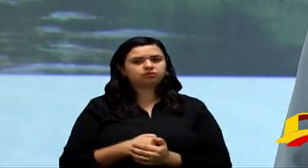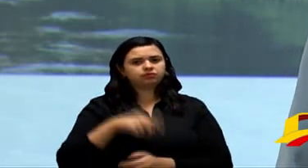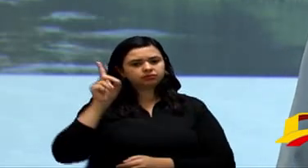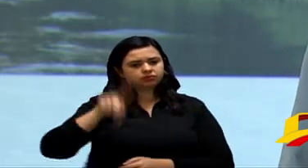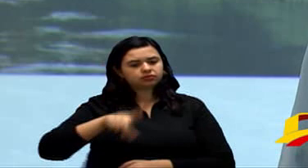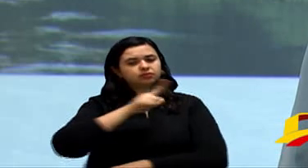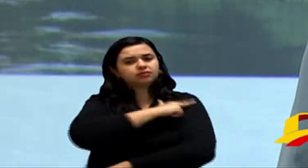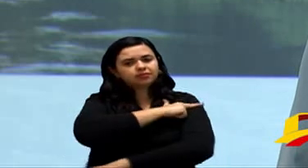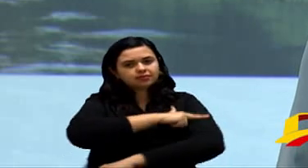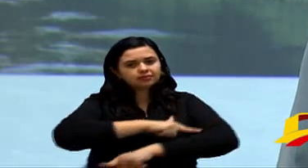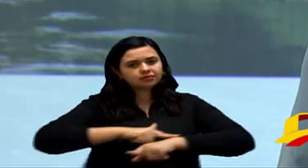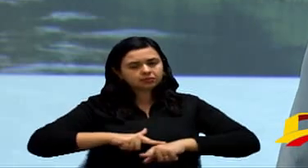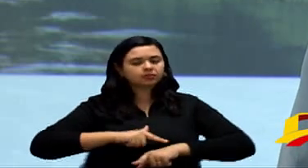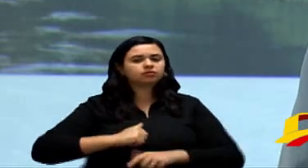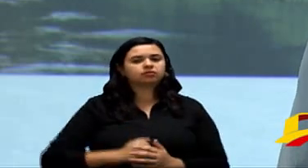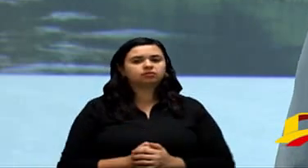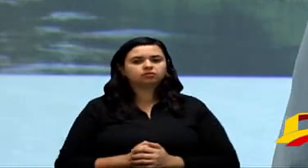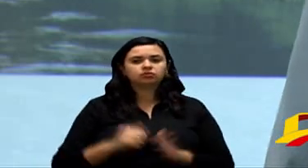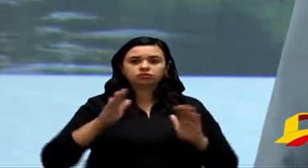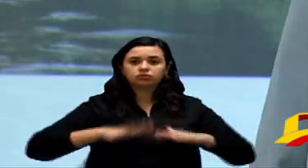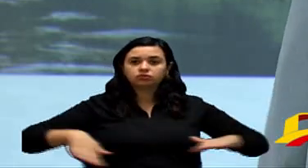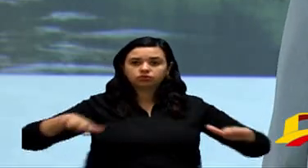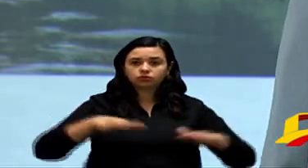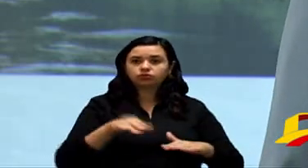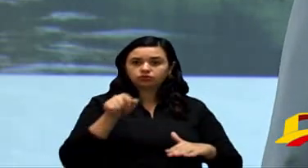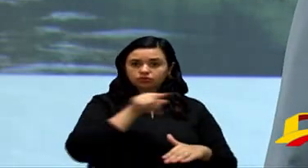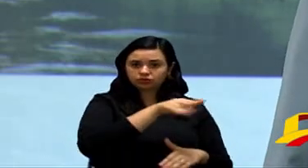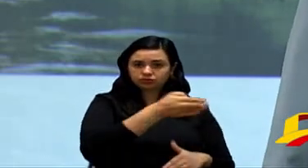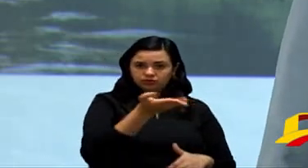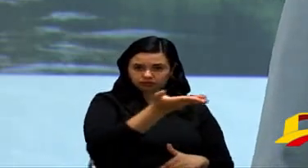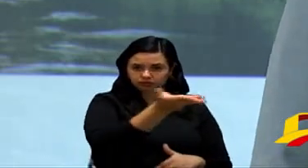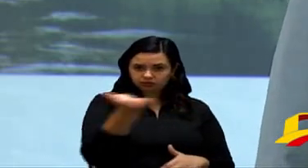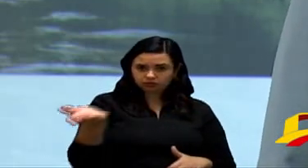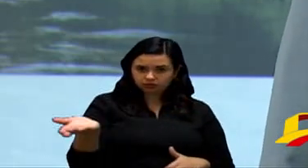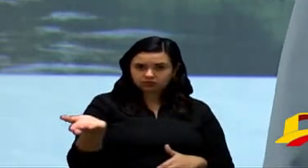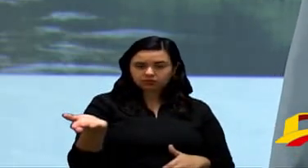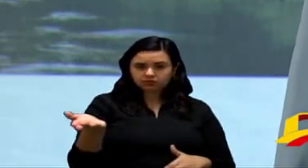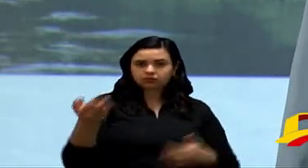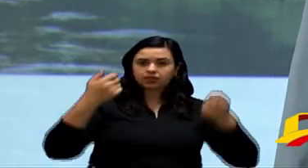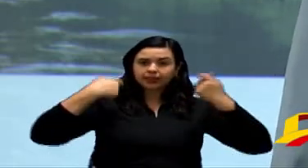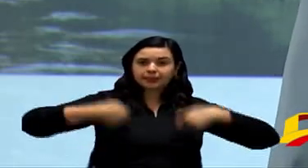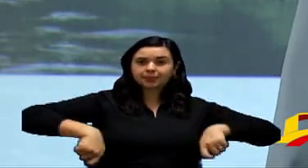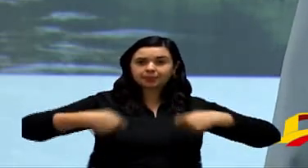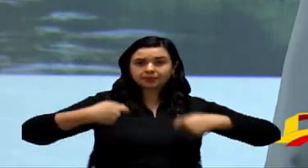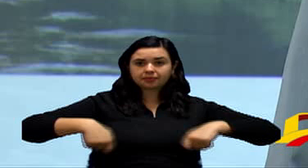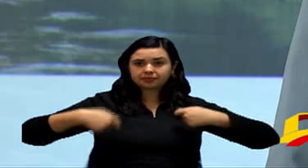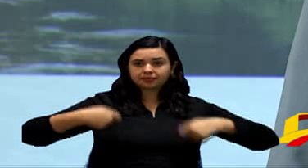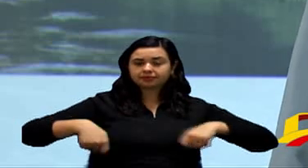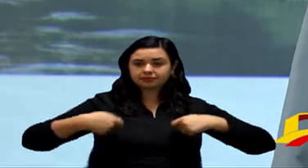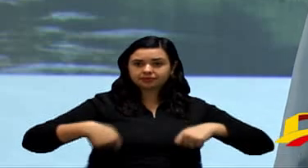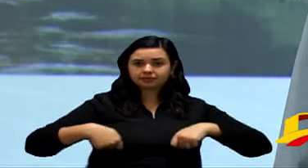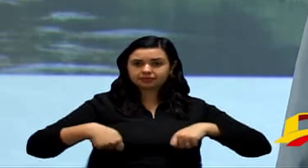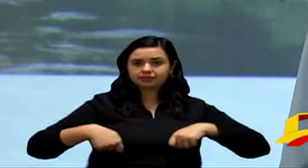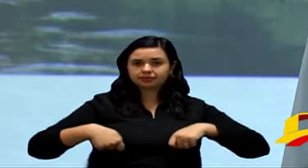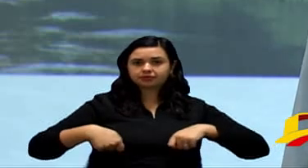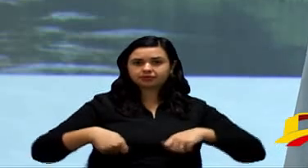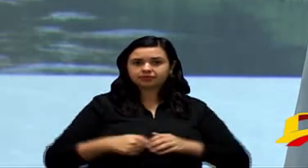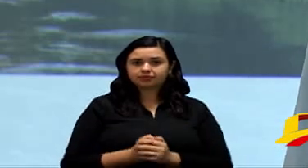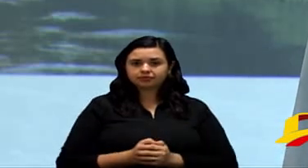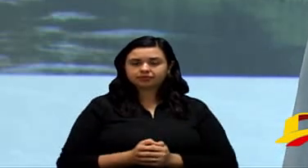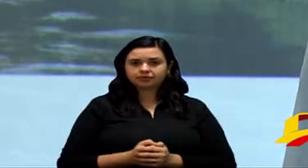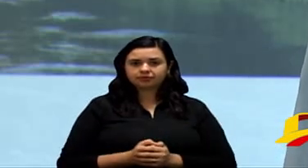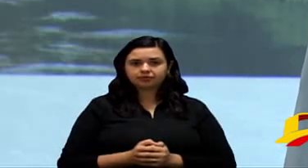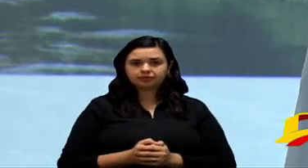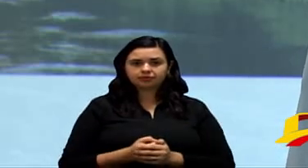porque quando todos os senhores e senhoras que estão aí precisam de algum